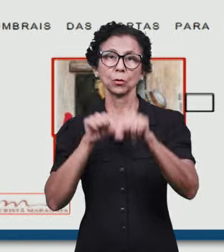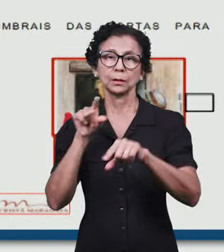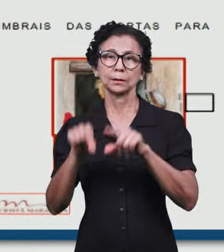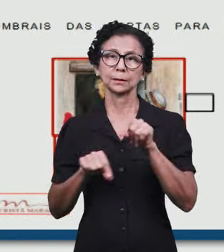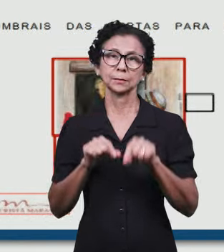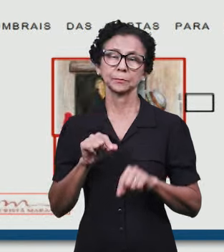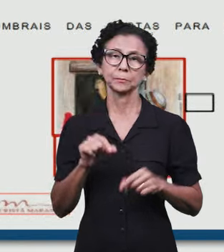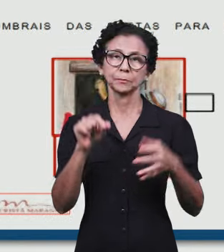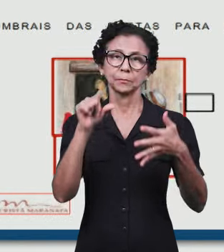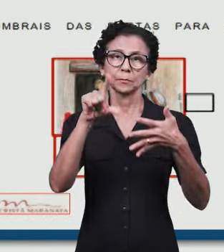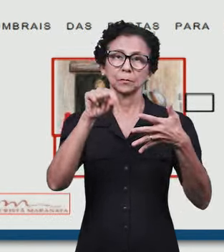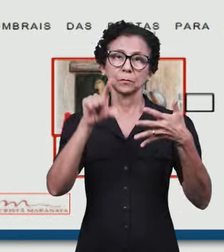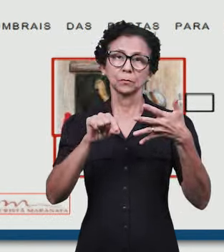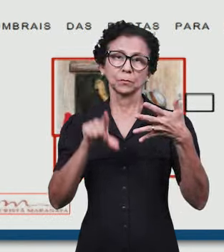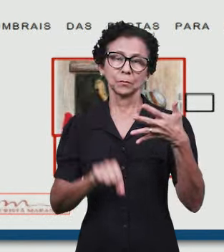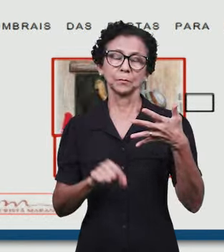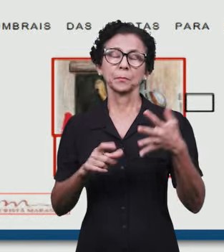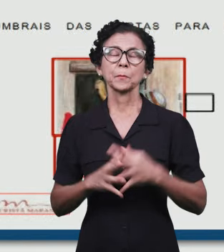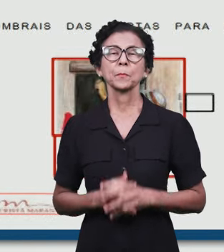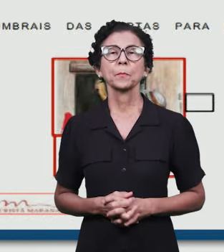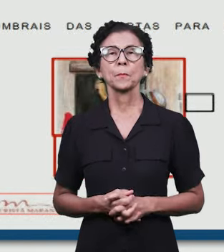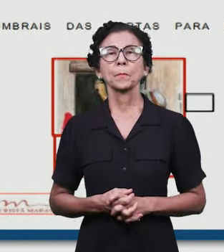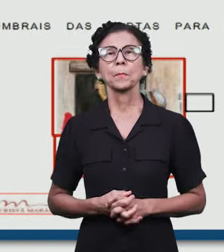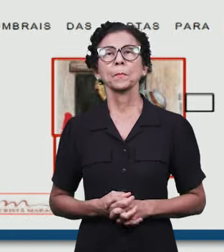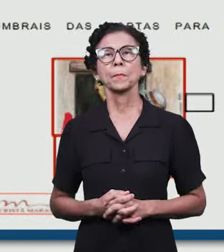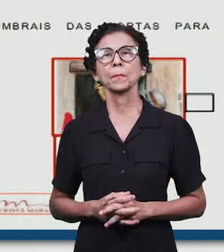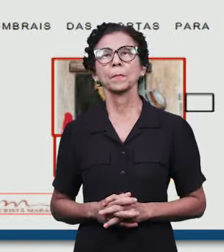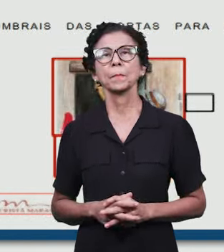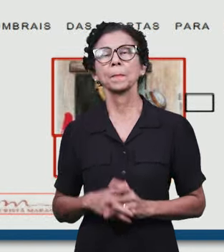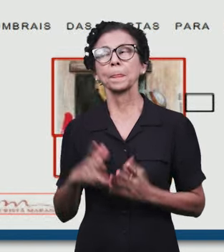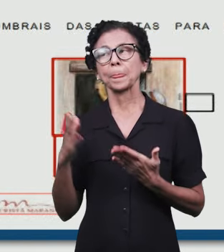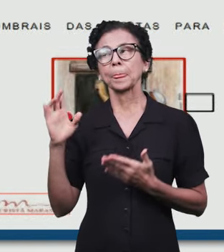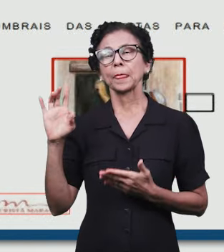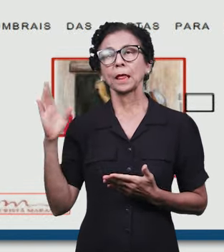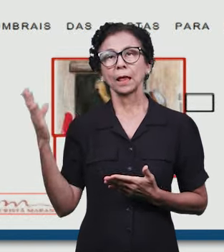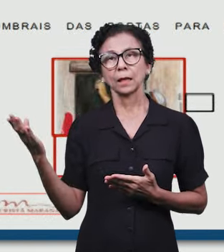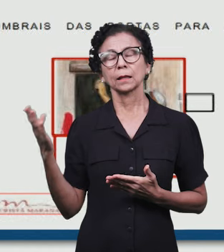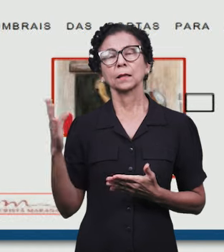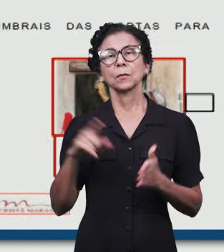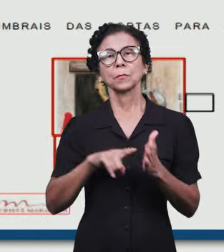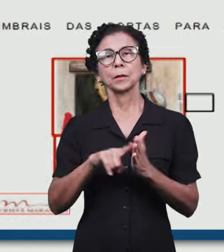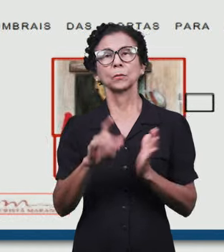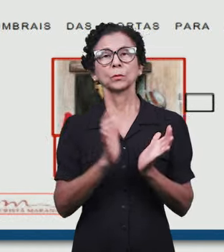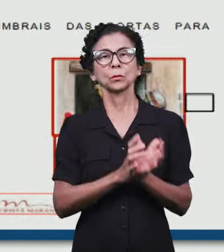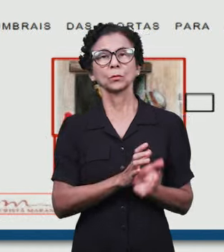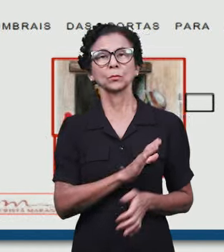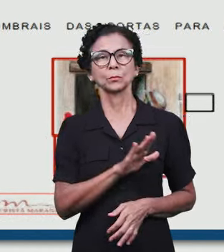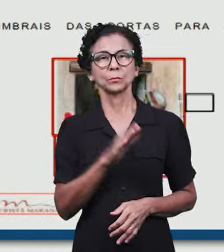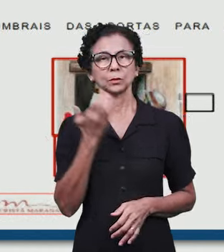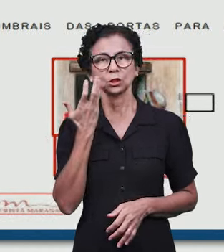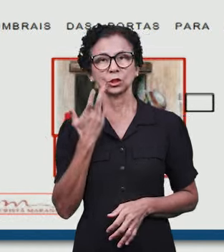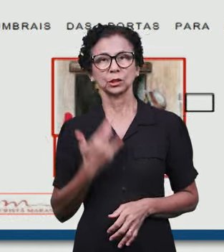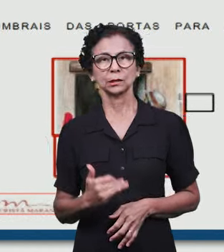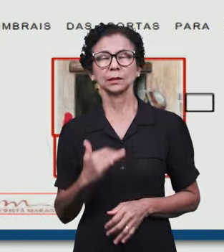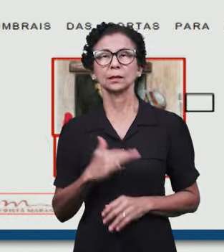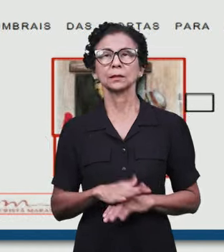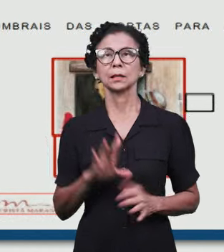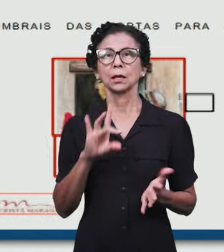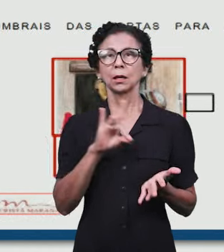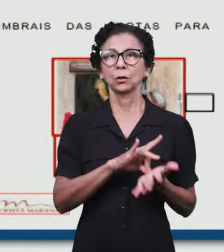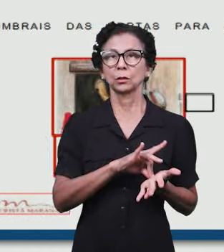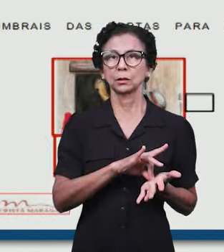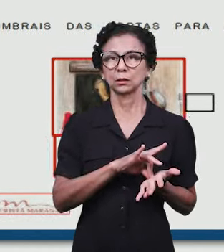né? E ali, ao lado, a adaptada para as crianças. Na questão 1, vejam que de